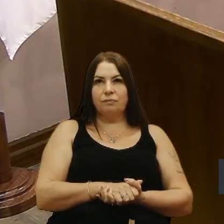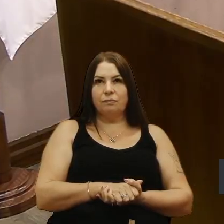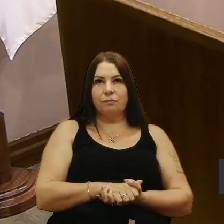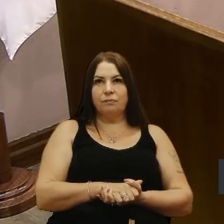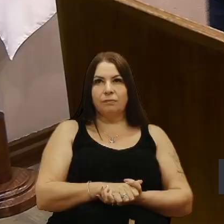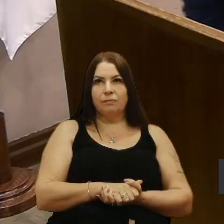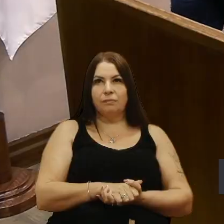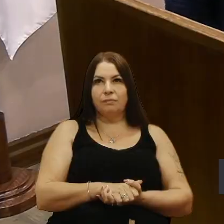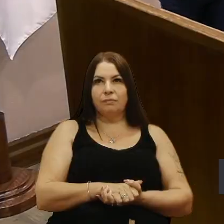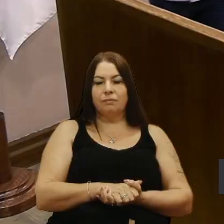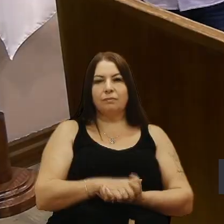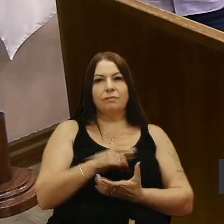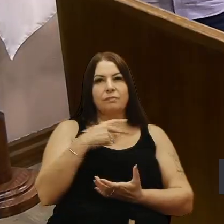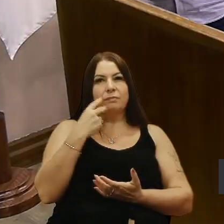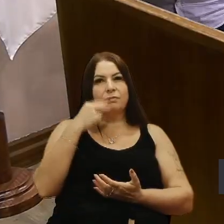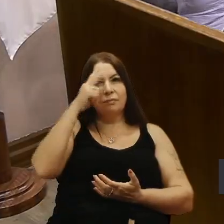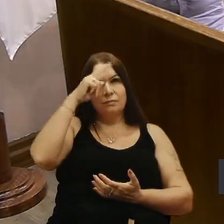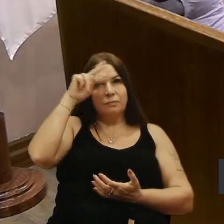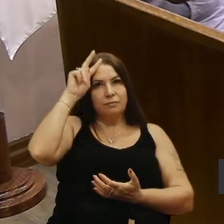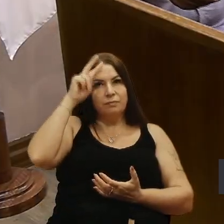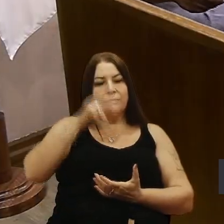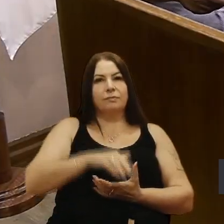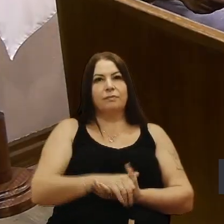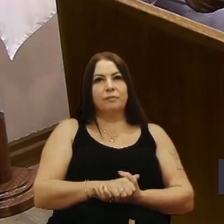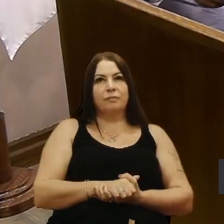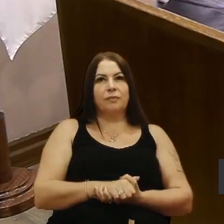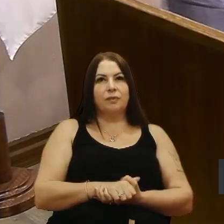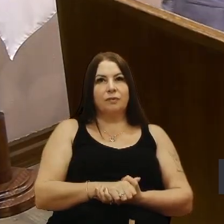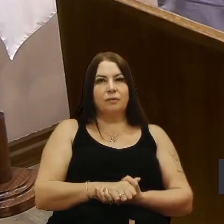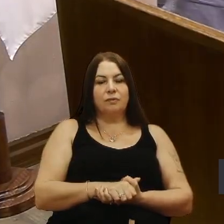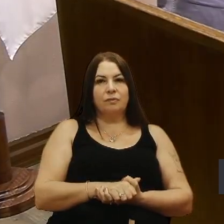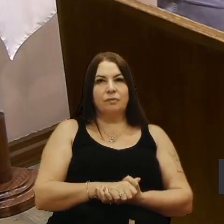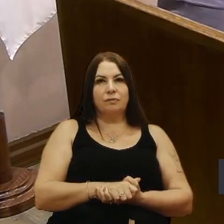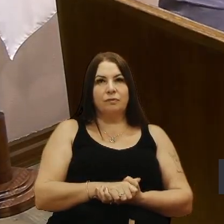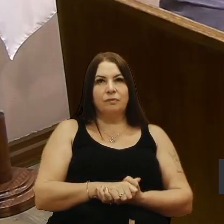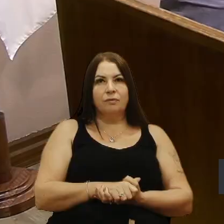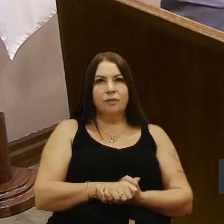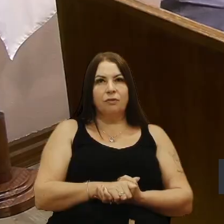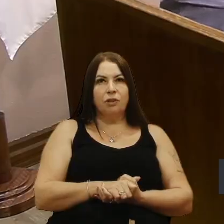Com a palavra, vereador Edson da Rosa.